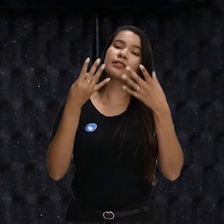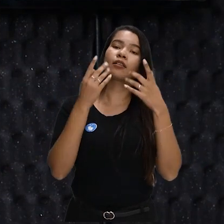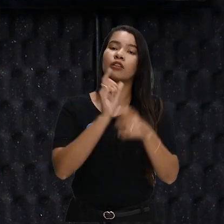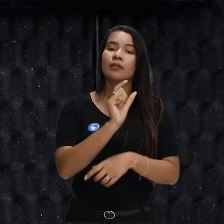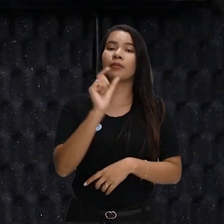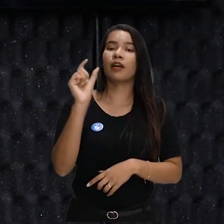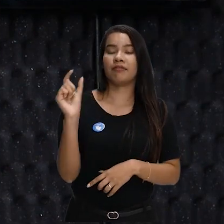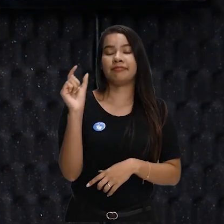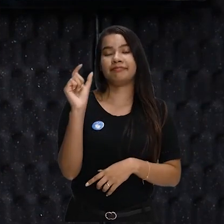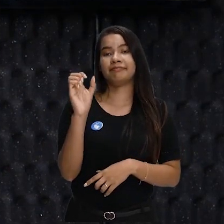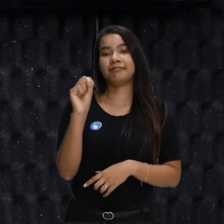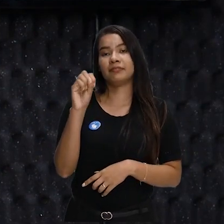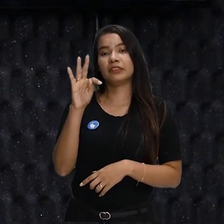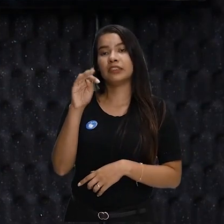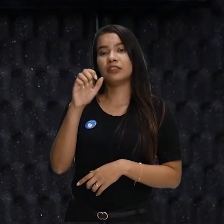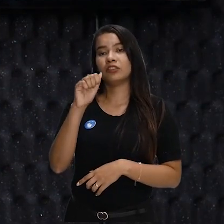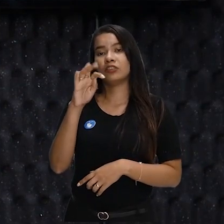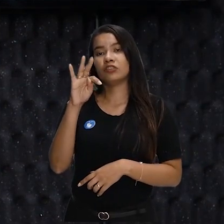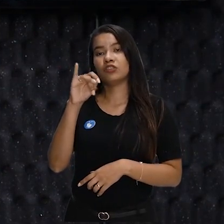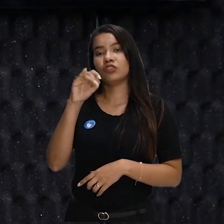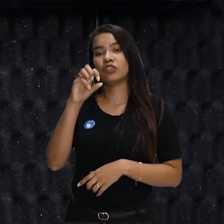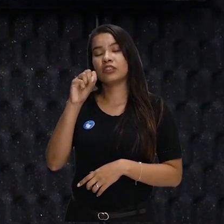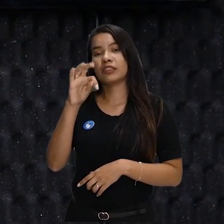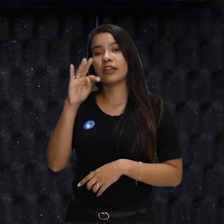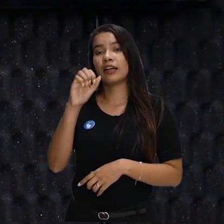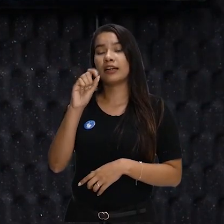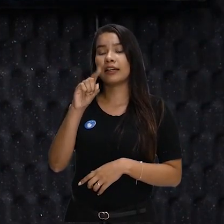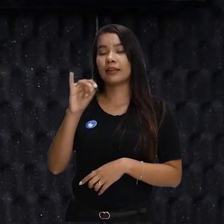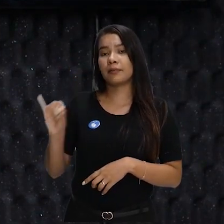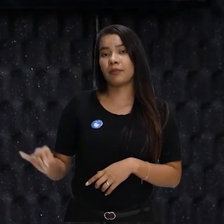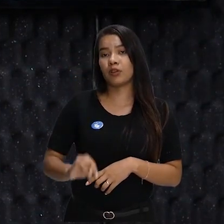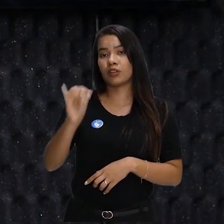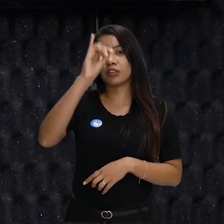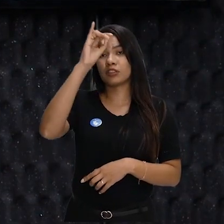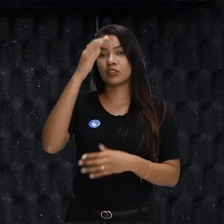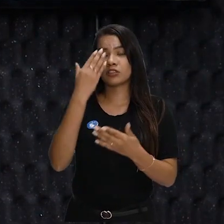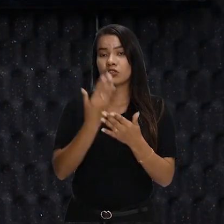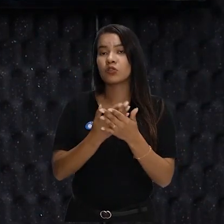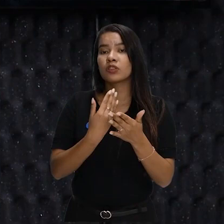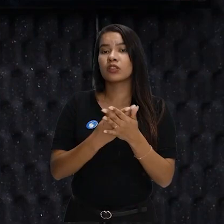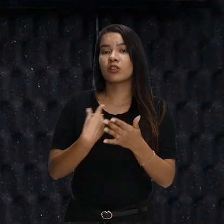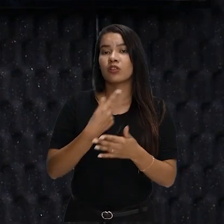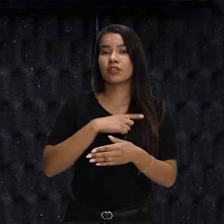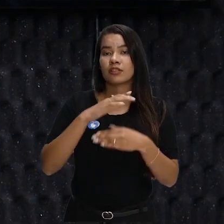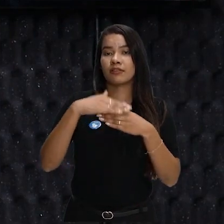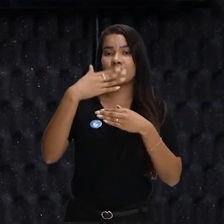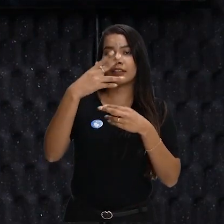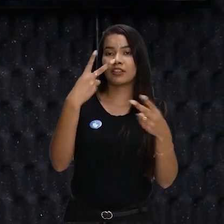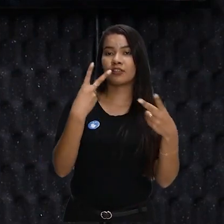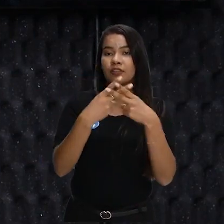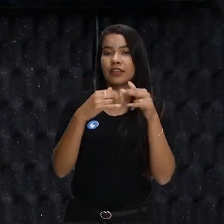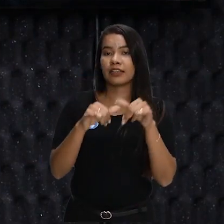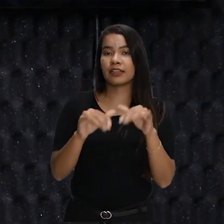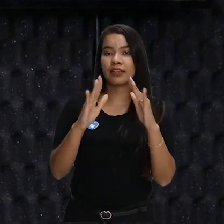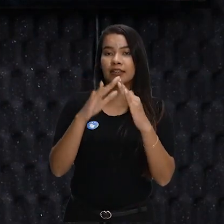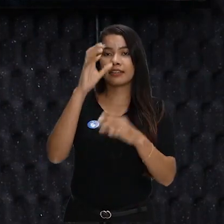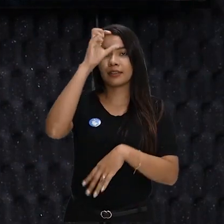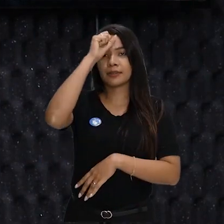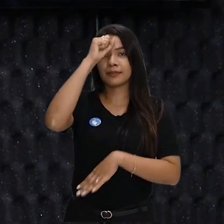estatística, é importante que vocês estudem aí, tá? Então, vamos seguir em frente. Hashtag fica em casa aprendendo.